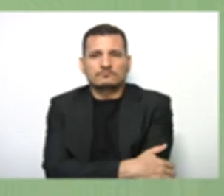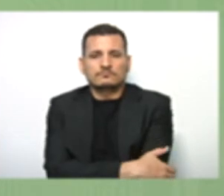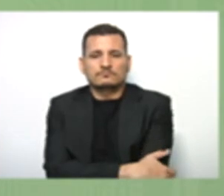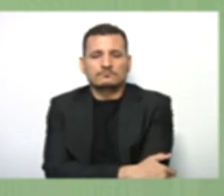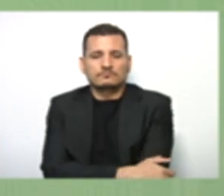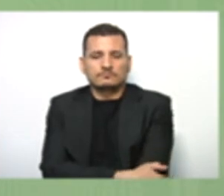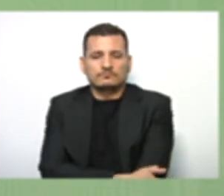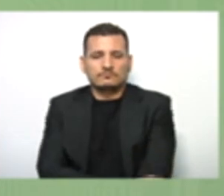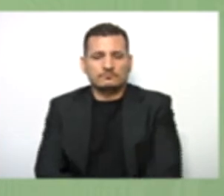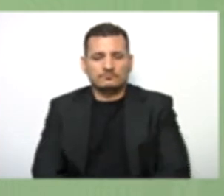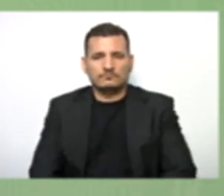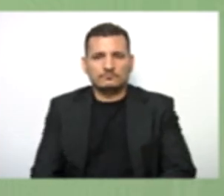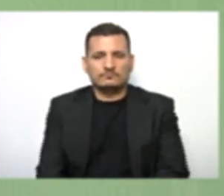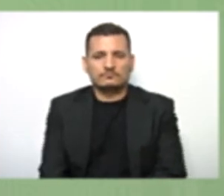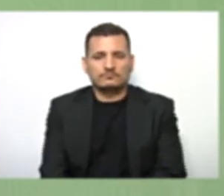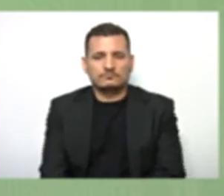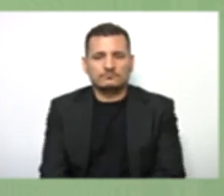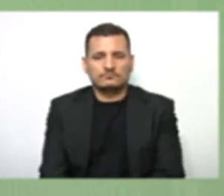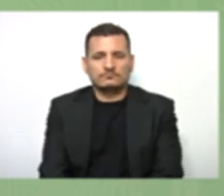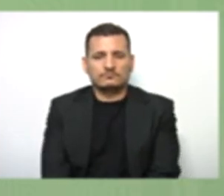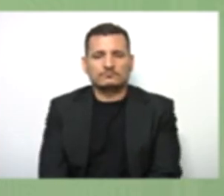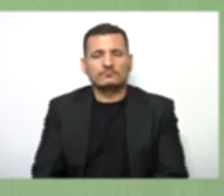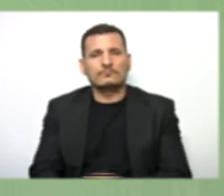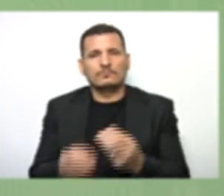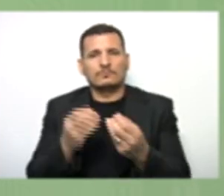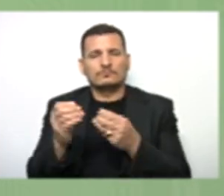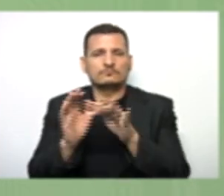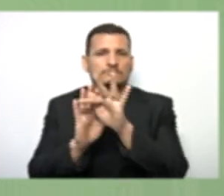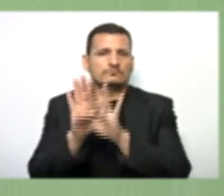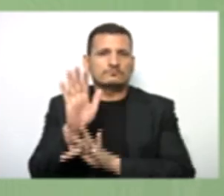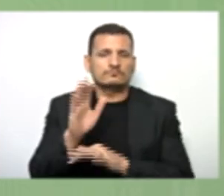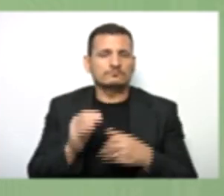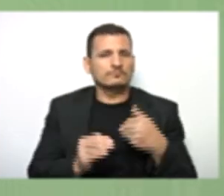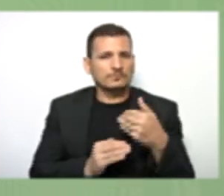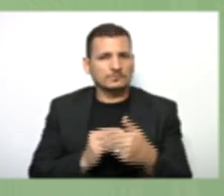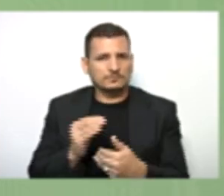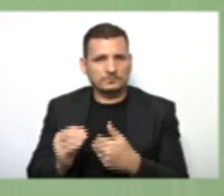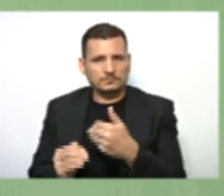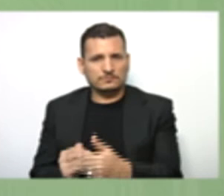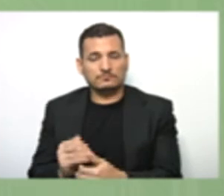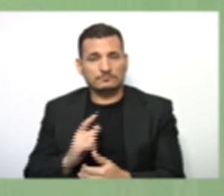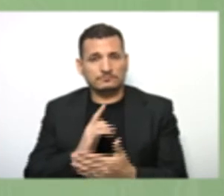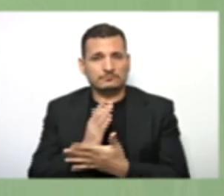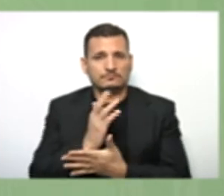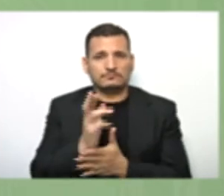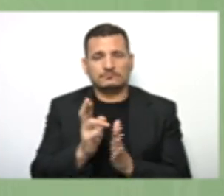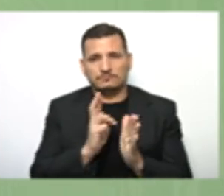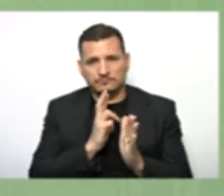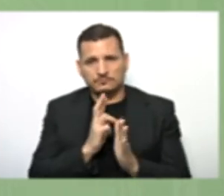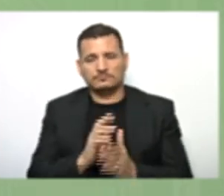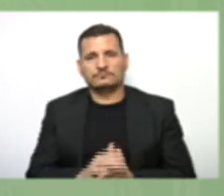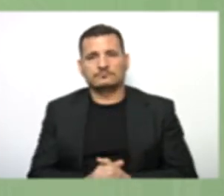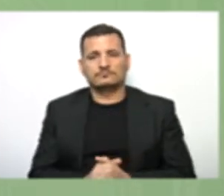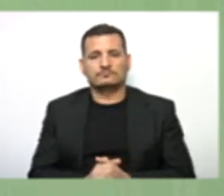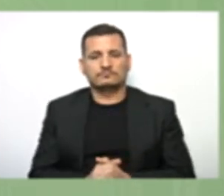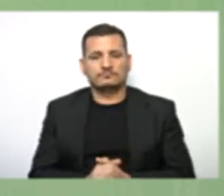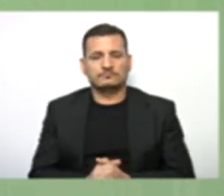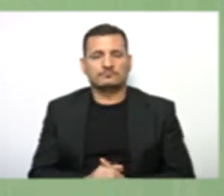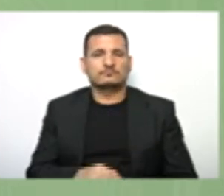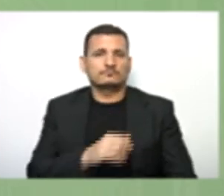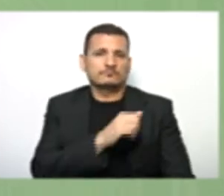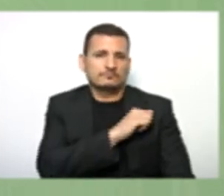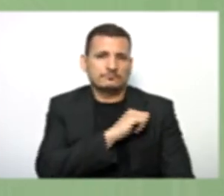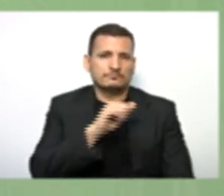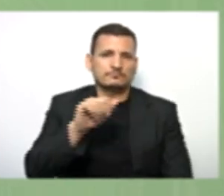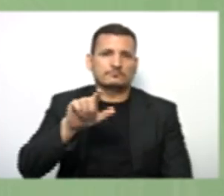é classificado o processo de um editor de texto? Então, a gente teve algumas respostas aqui, professor. A aluna